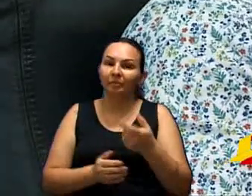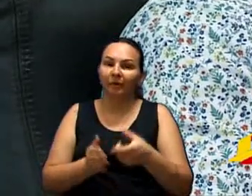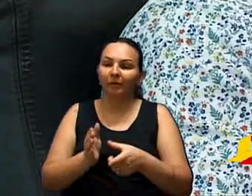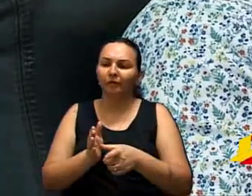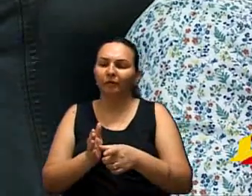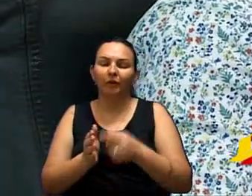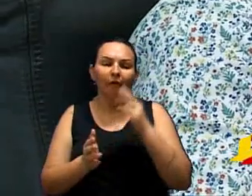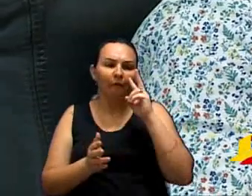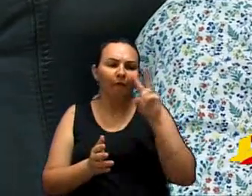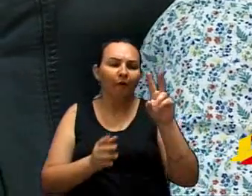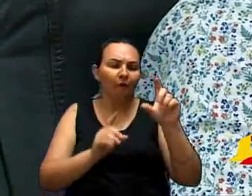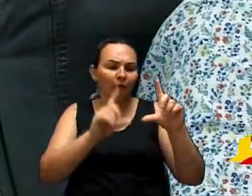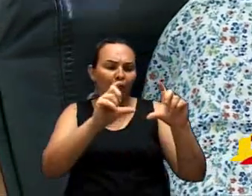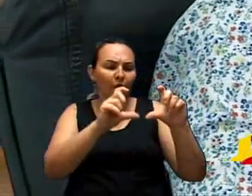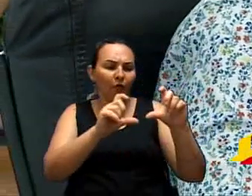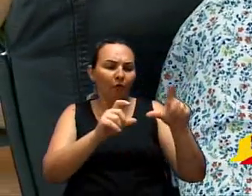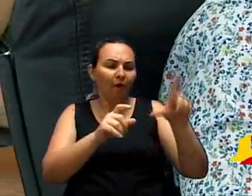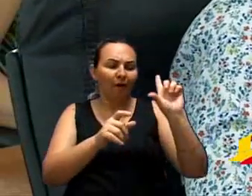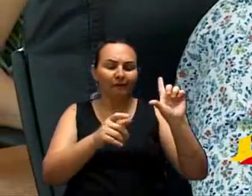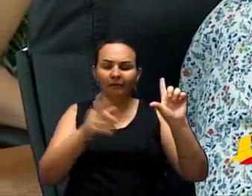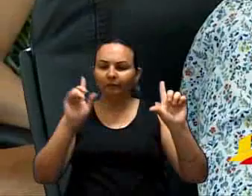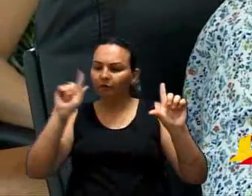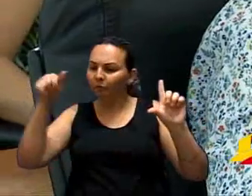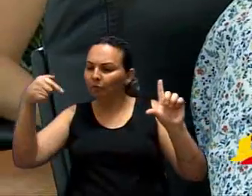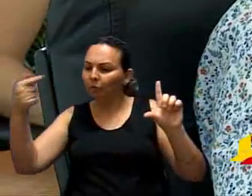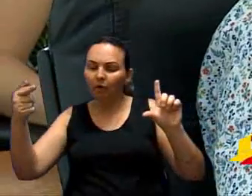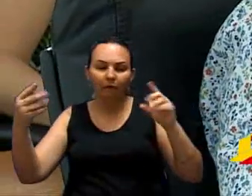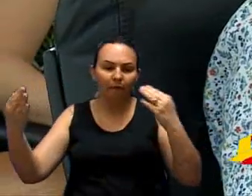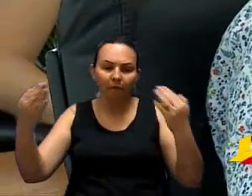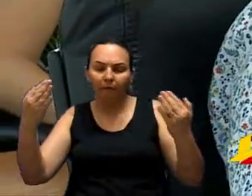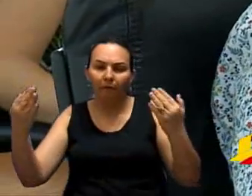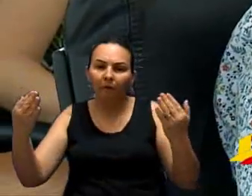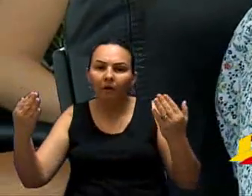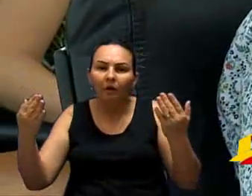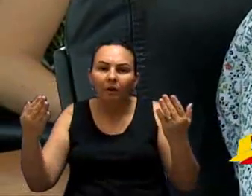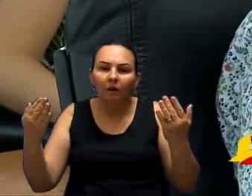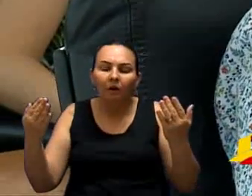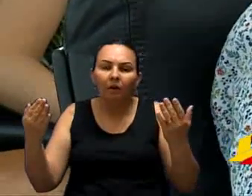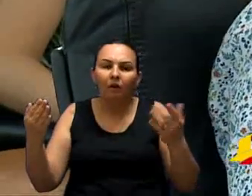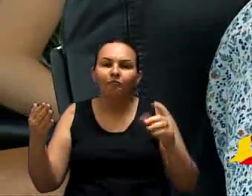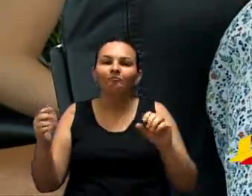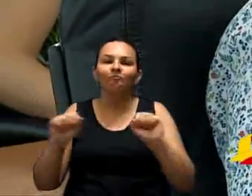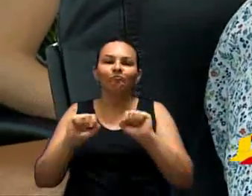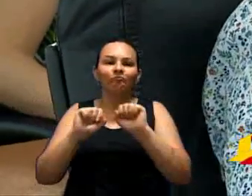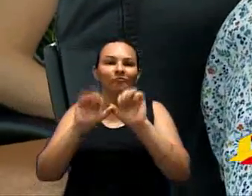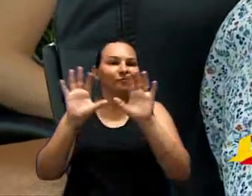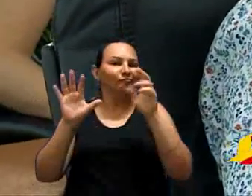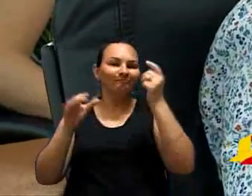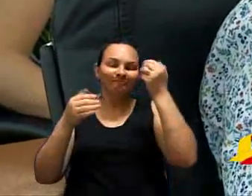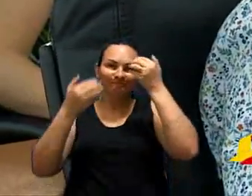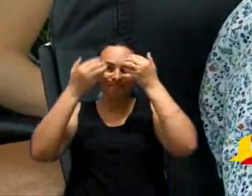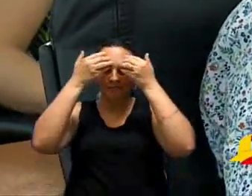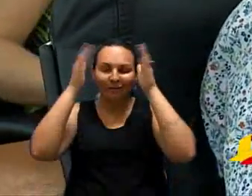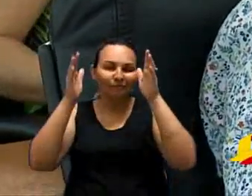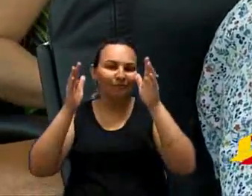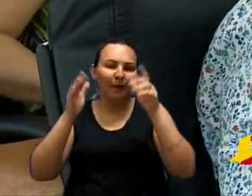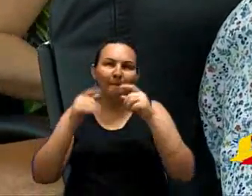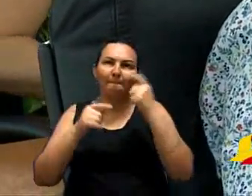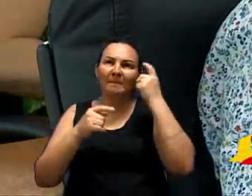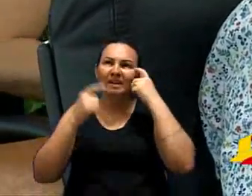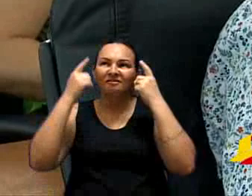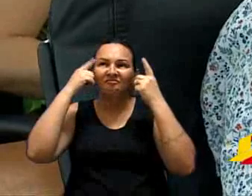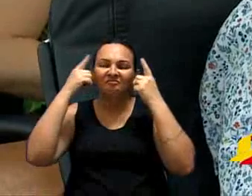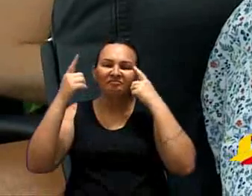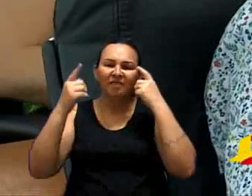depois da mata e claro sem pensarem nas centenas de